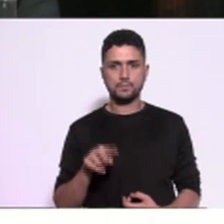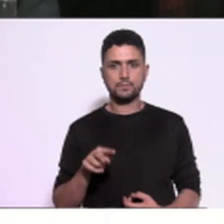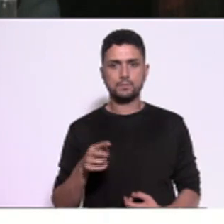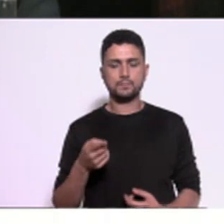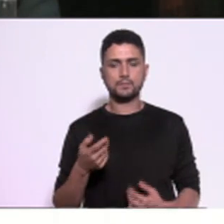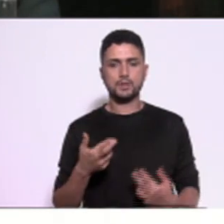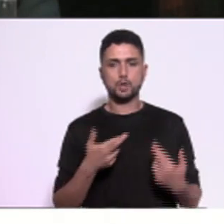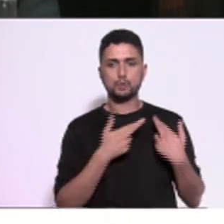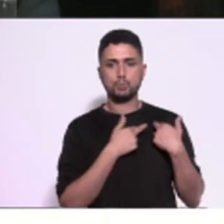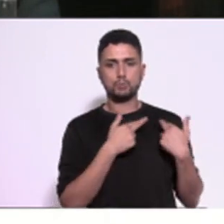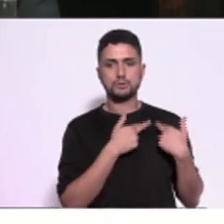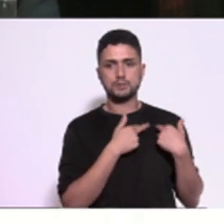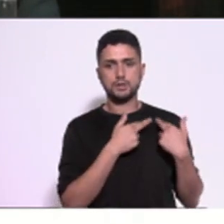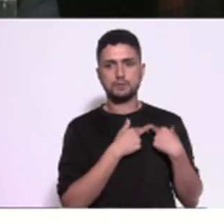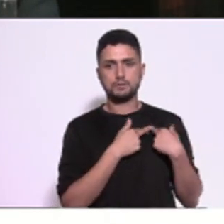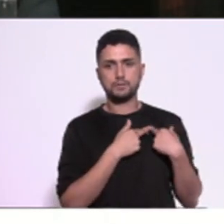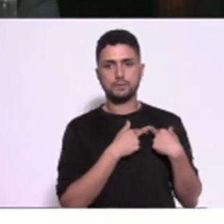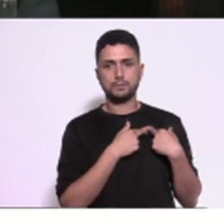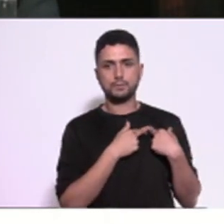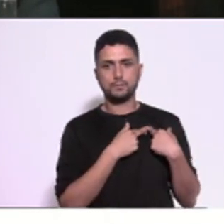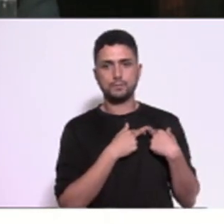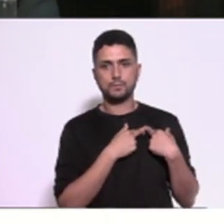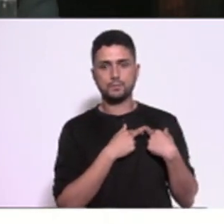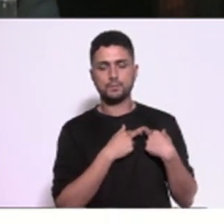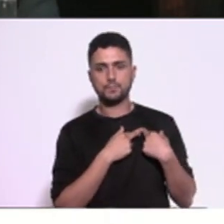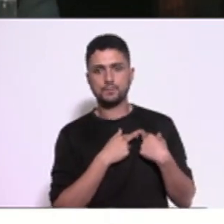foi responsável